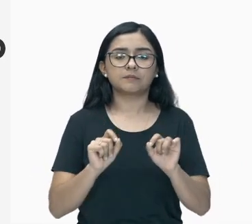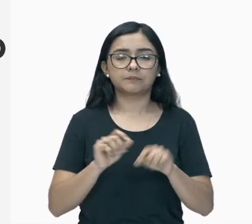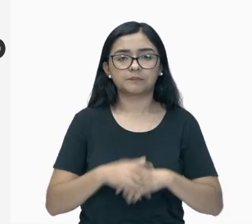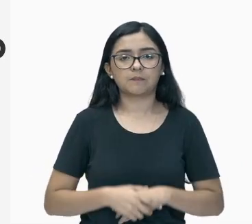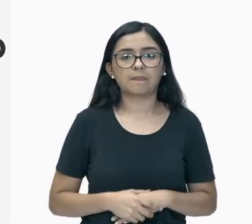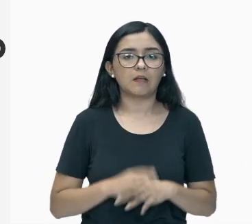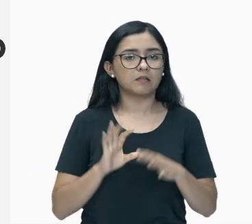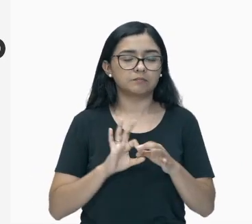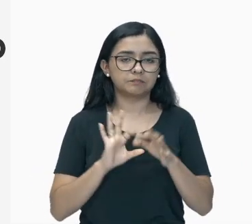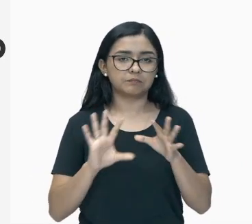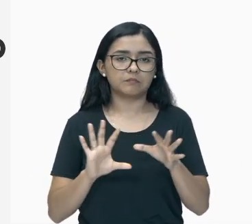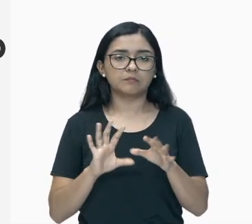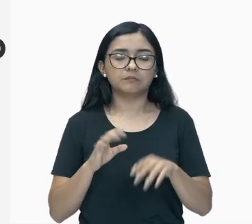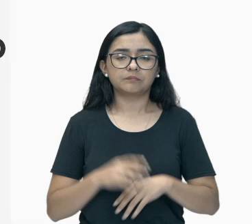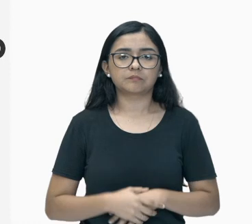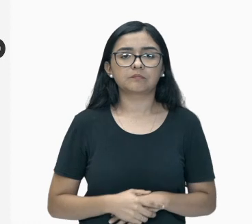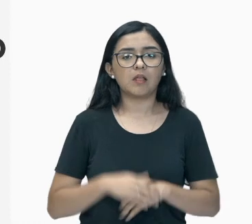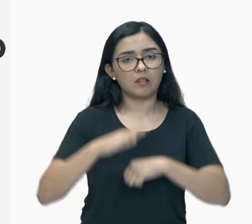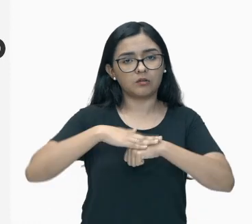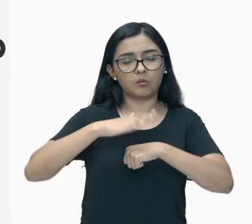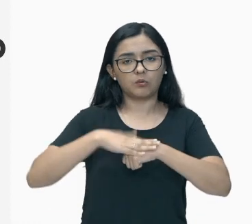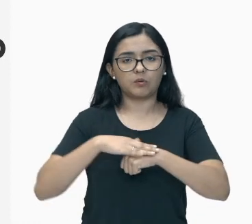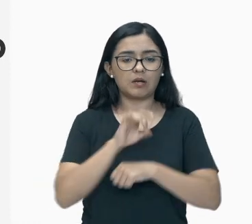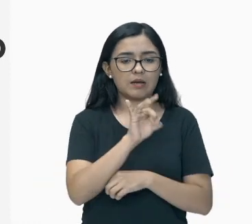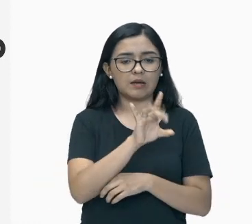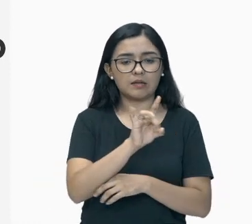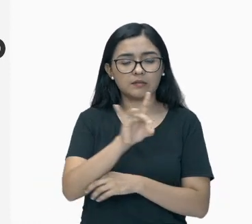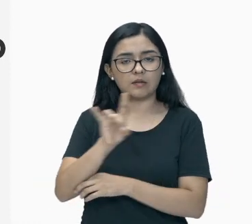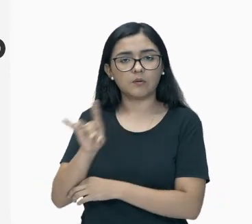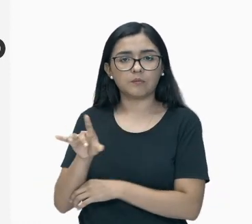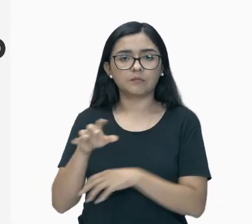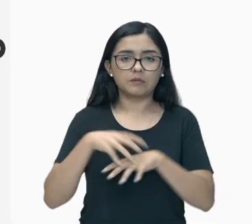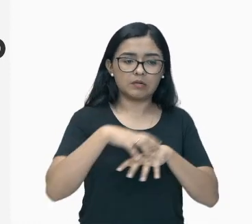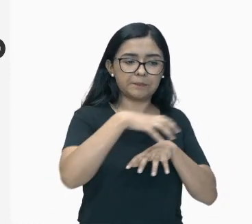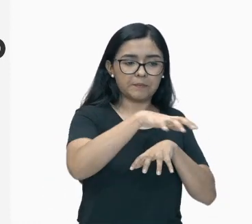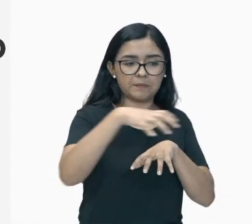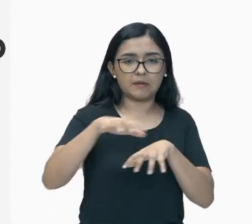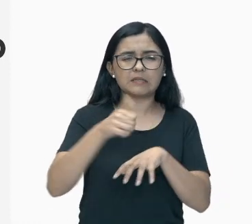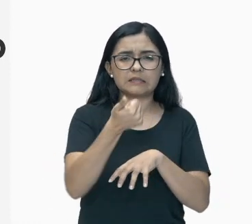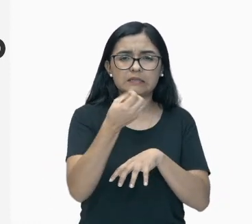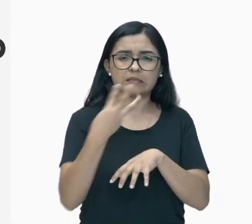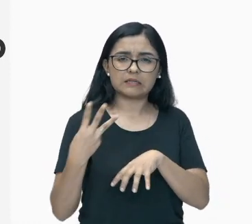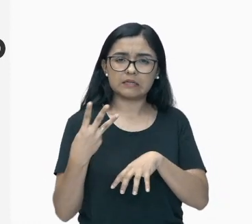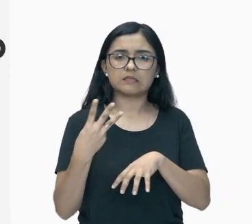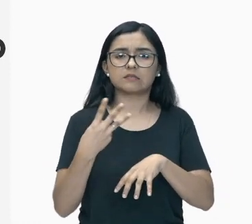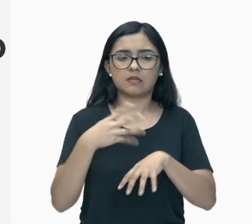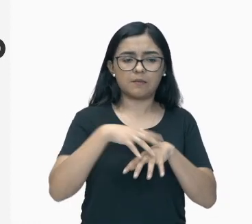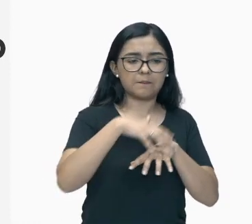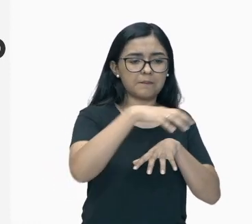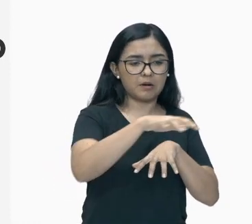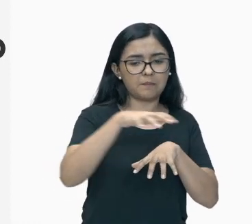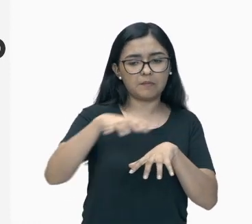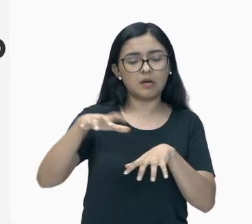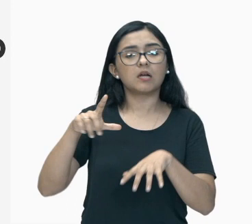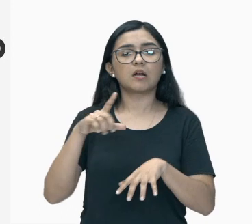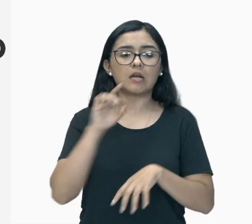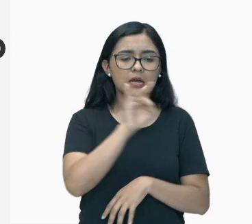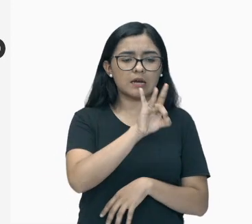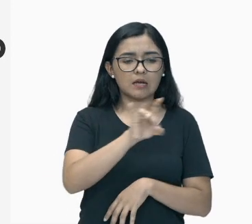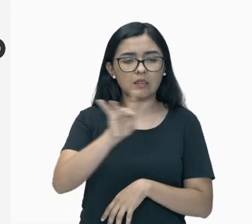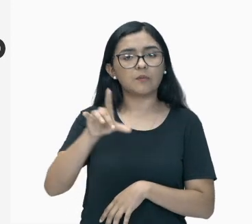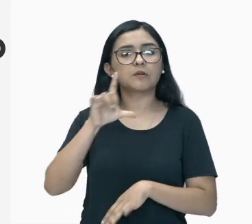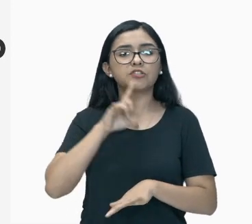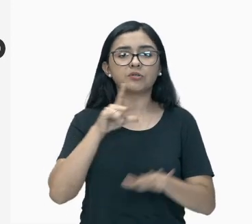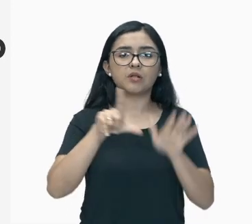que na sua autonomia. Cada colônia, né, como as 13 colônias desenvolveram aí, elas tinham suas leis, tinham